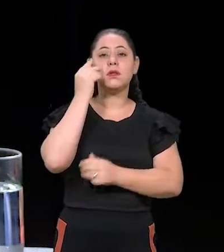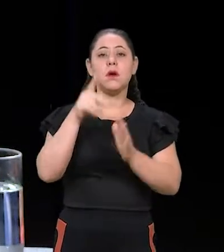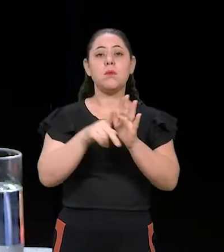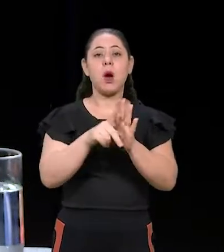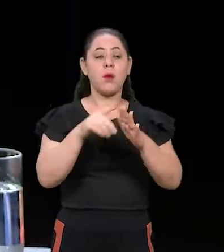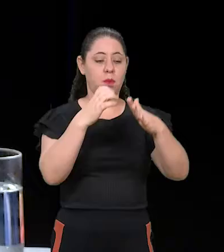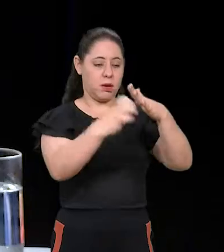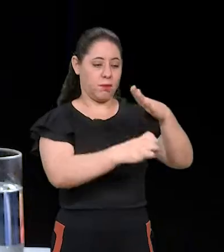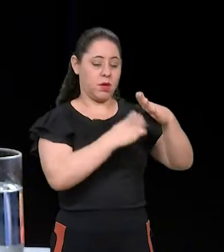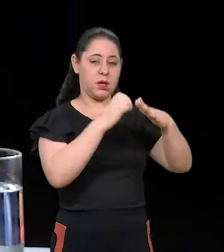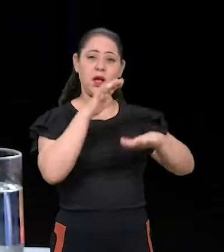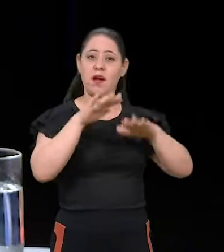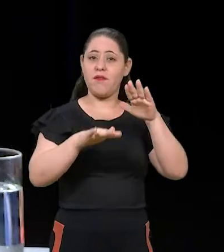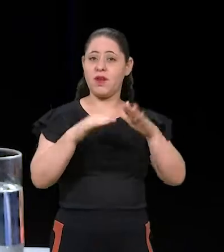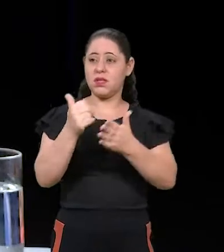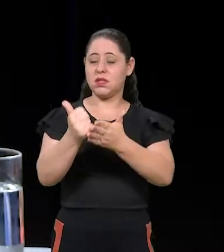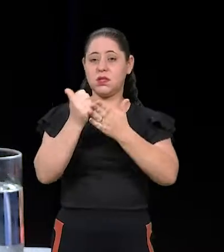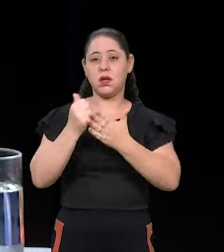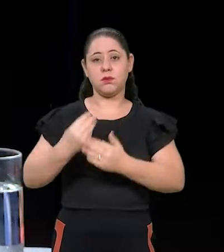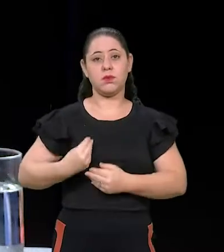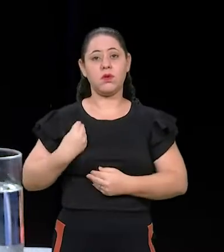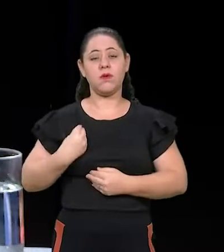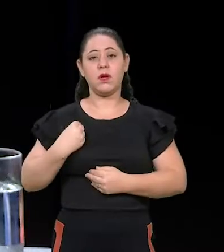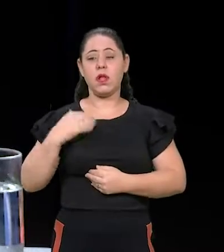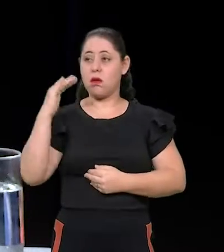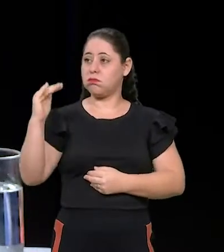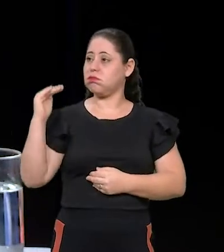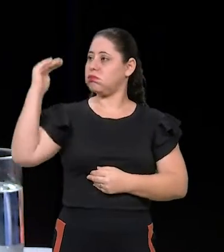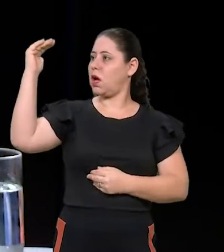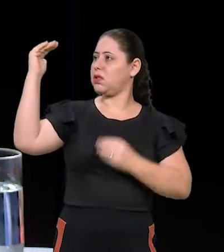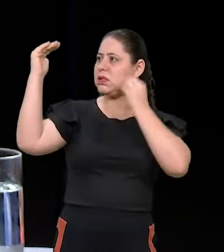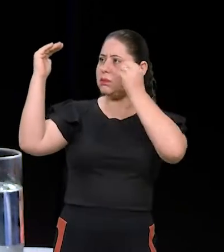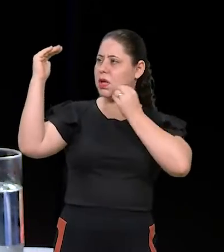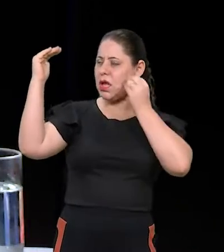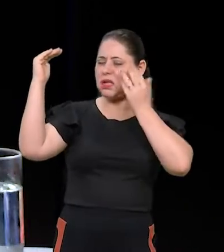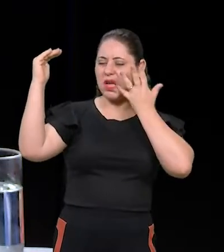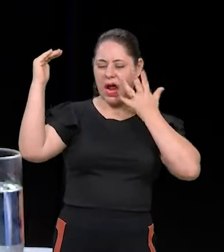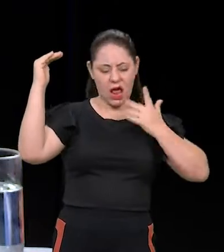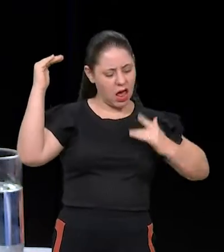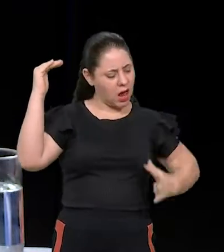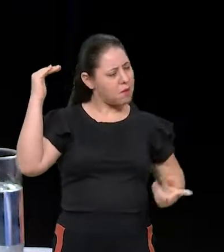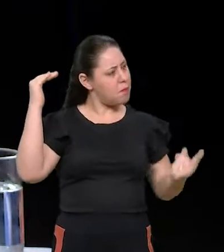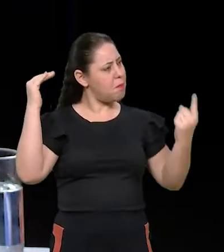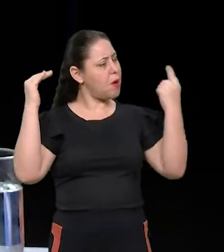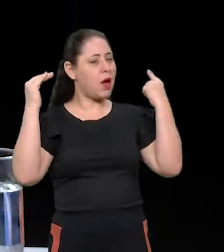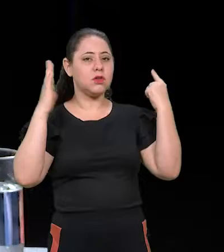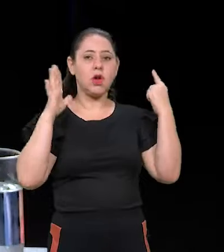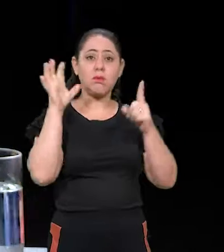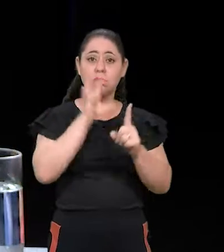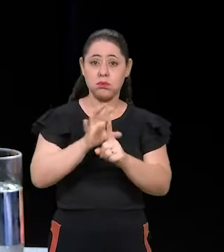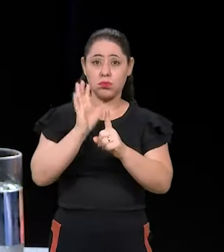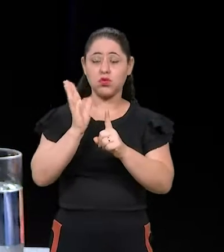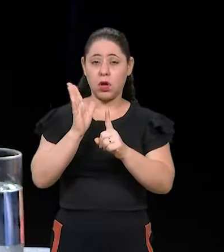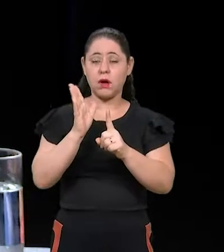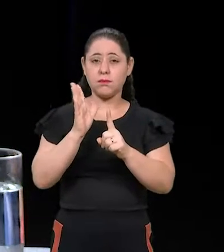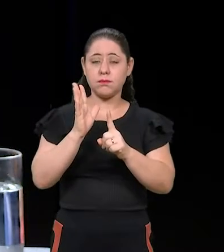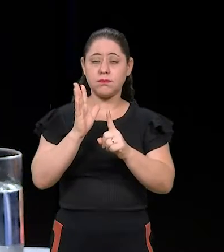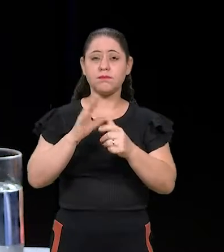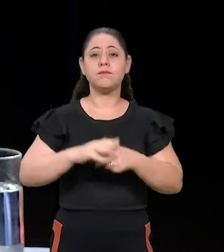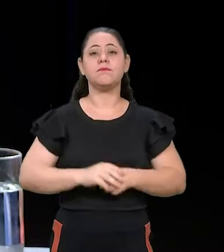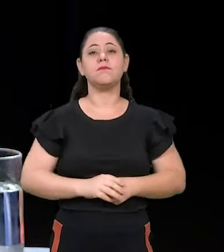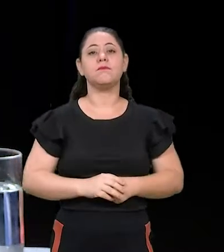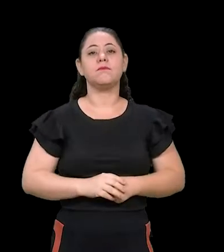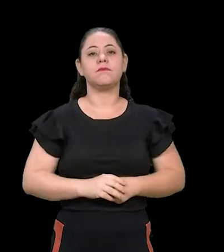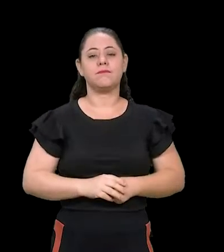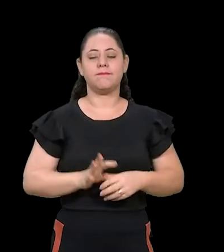experiência nessas questões empresariais, porque às vezes a gente traz para a nossa vida adulta experiências da infância, se isso já impactava de algum modo na